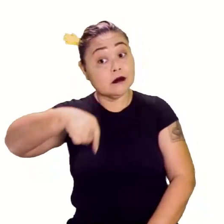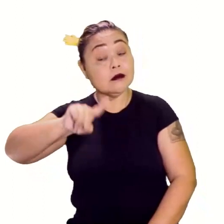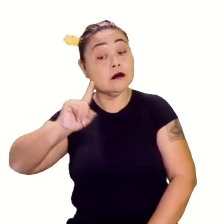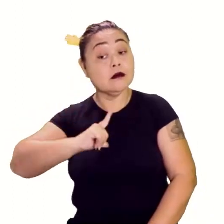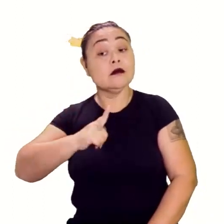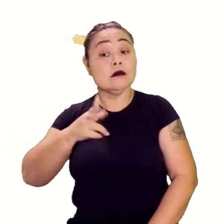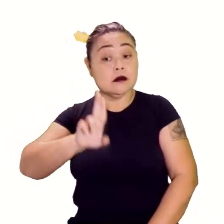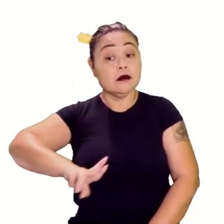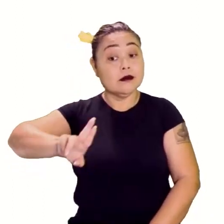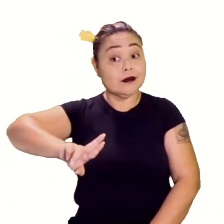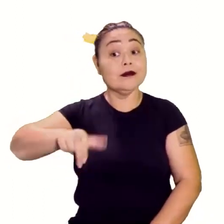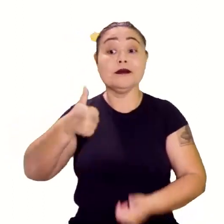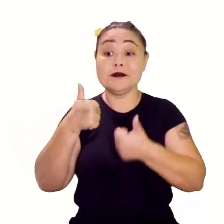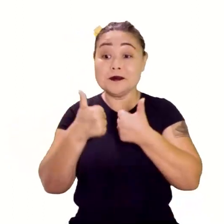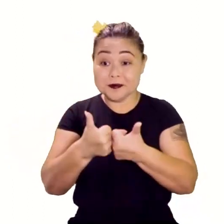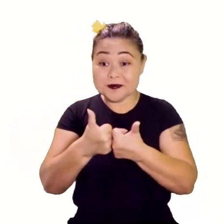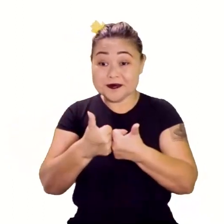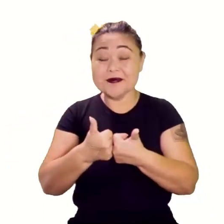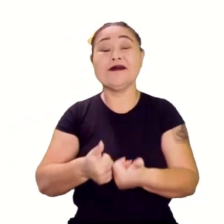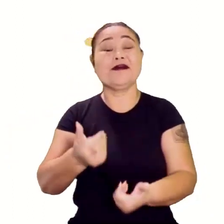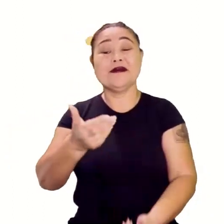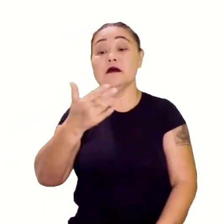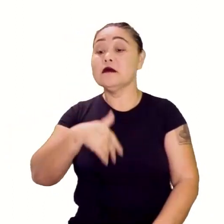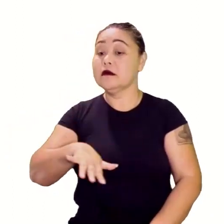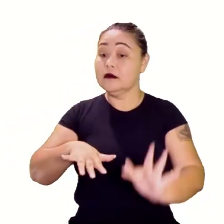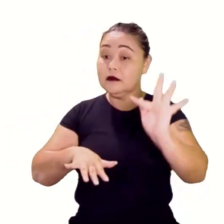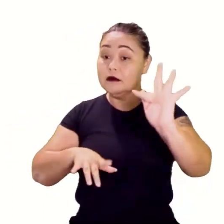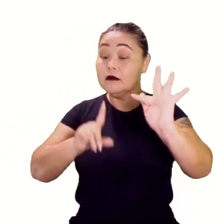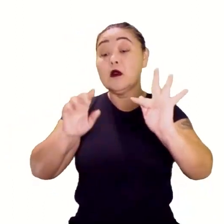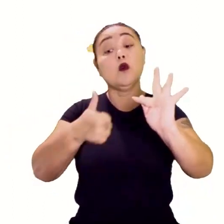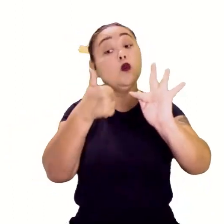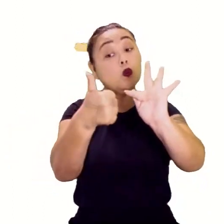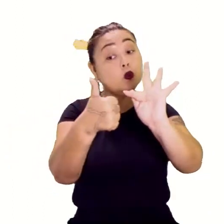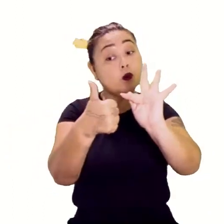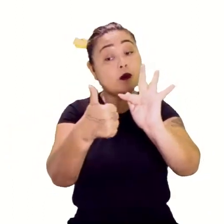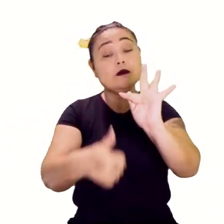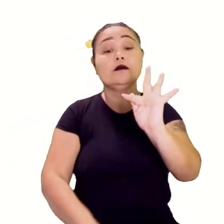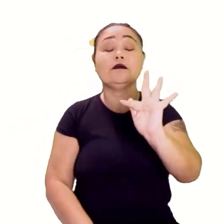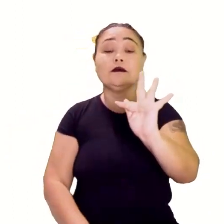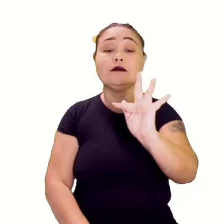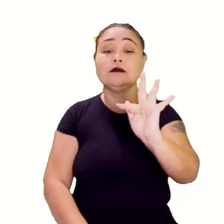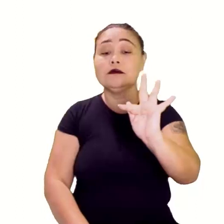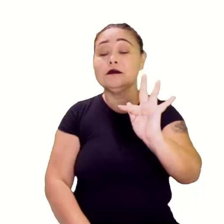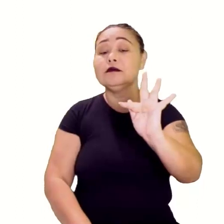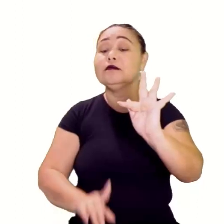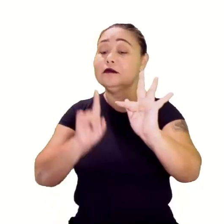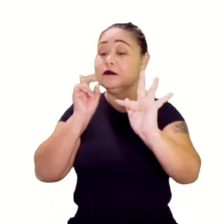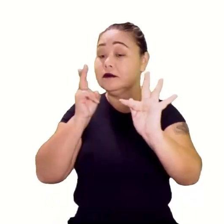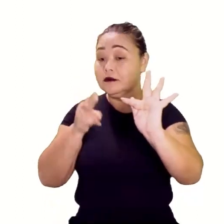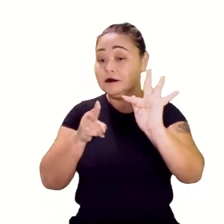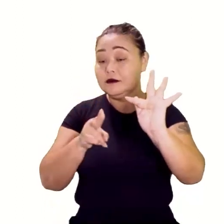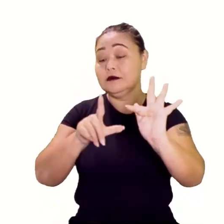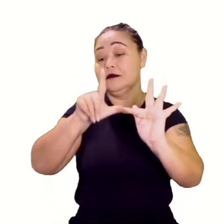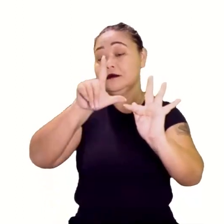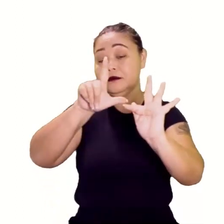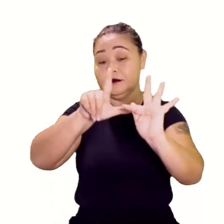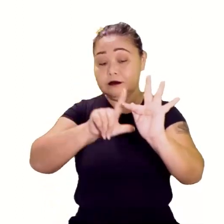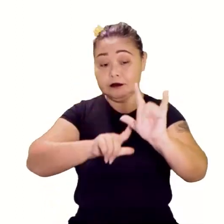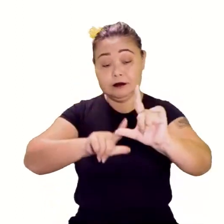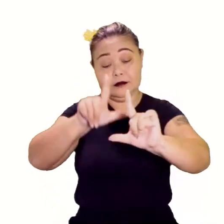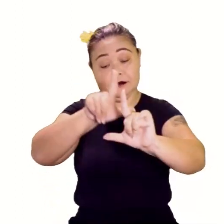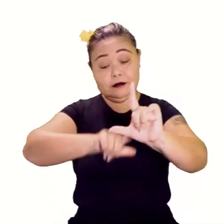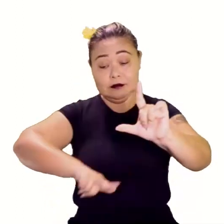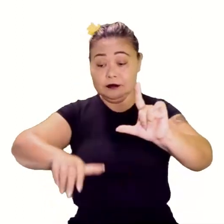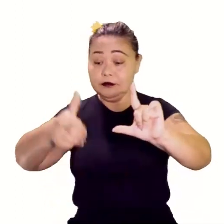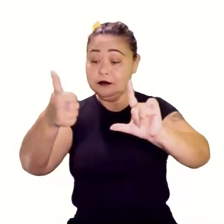expoentes, também serve, tá? Vamos fazer agora o f de 1, né? Então, do mesmo jeito, log de